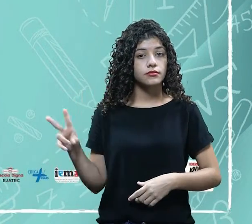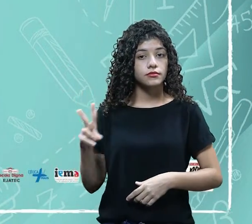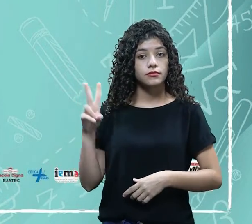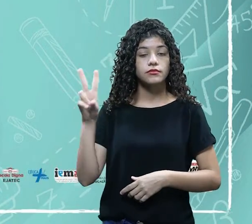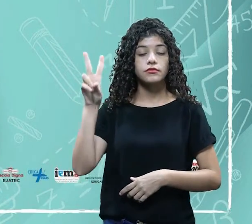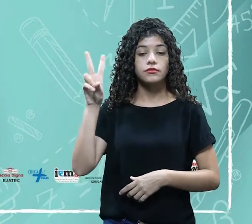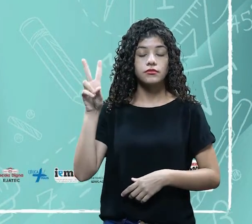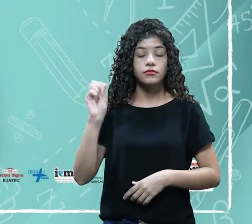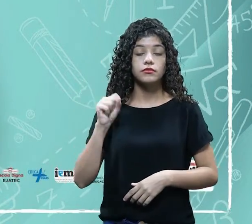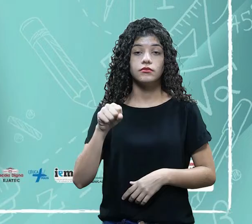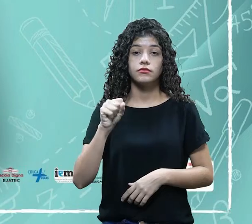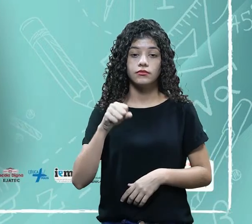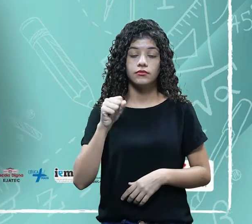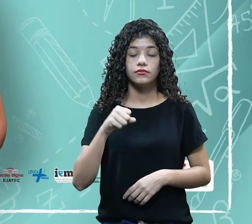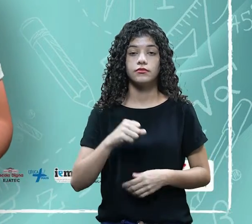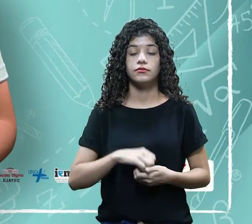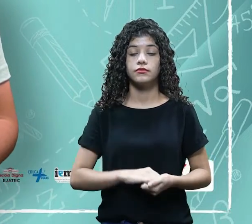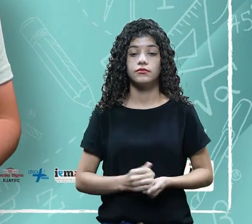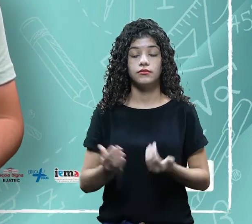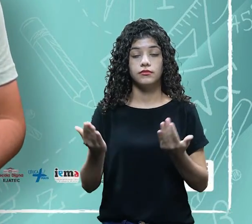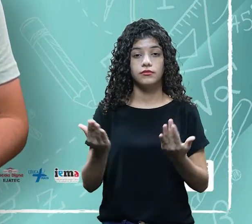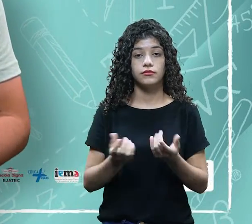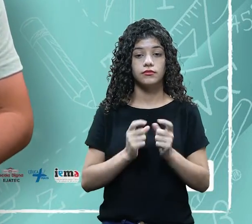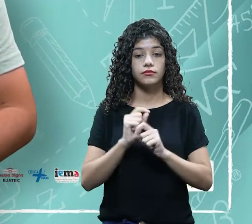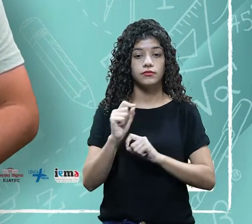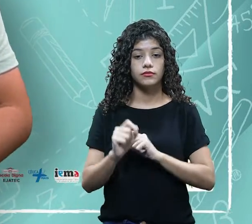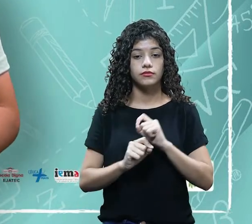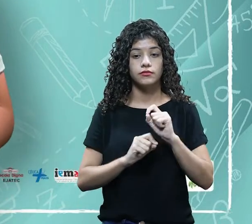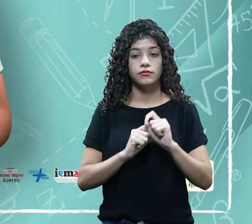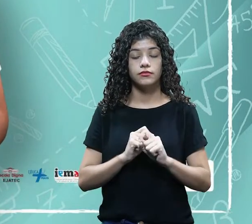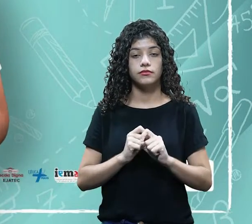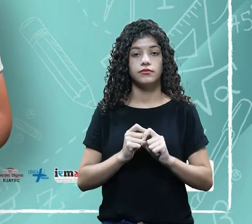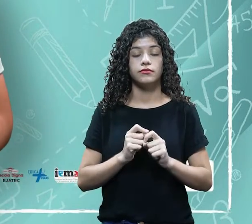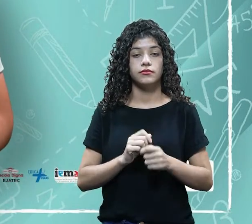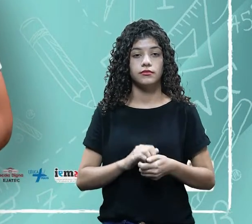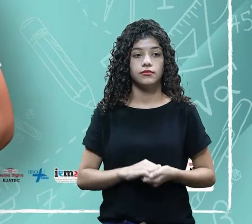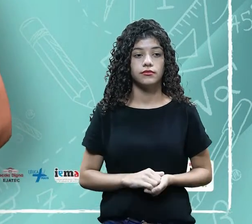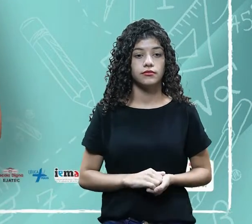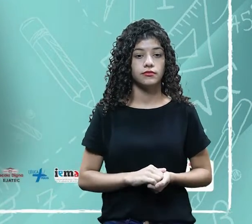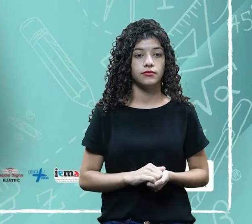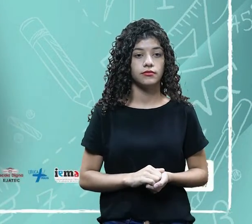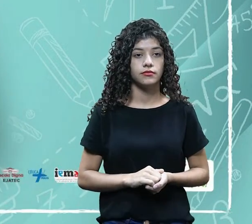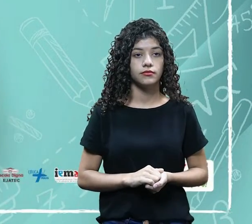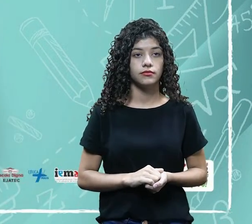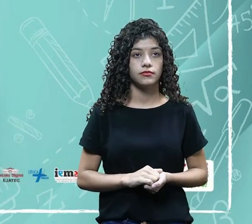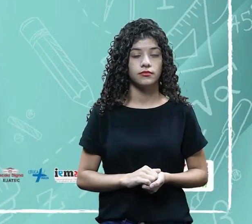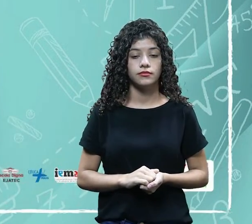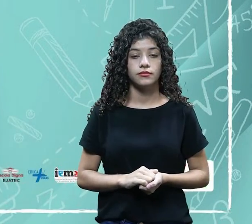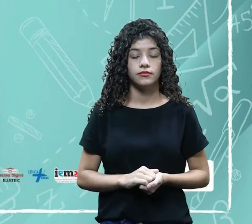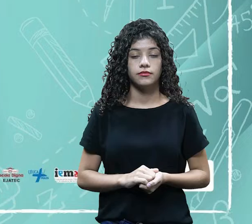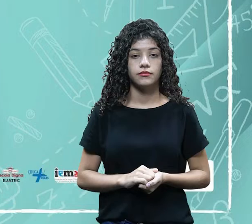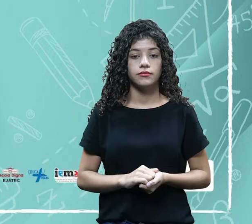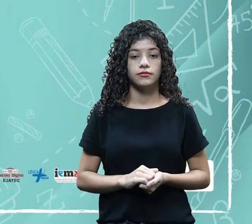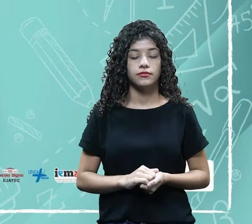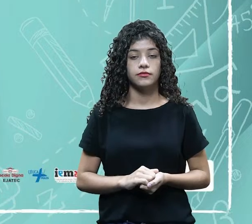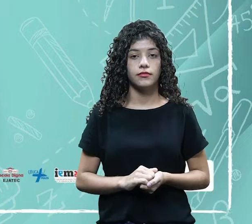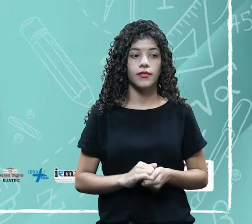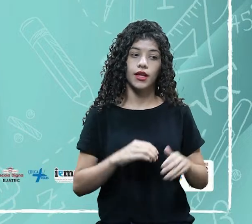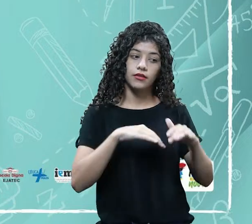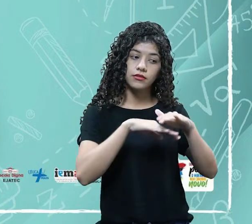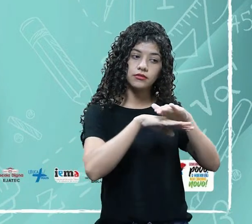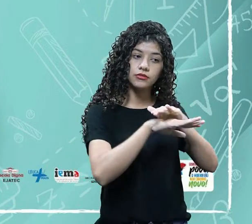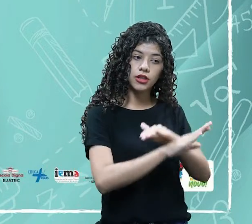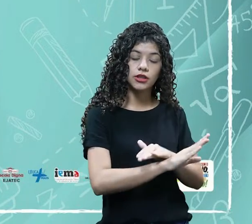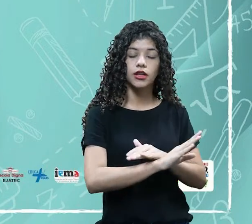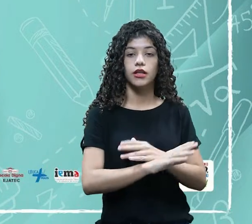documental, histórico, ele vai, de fato, ser recolhido para o arquivo permanente, né?